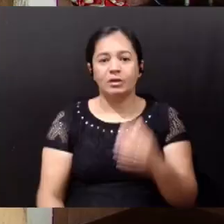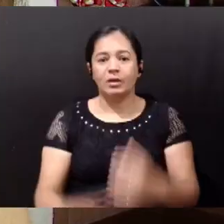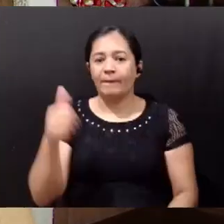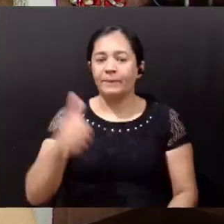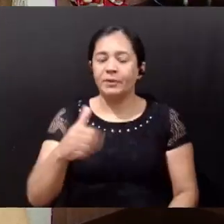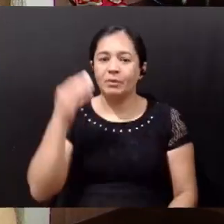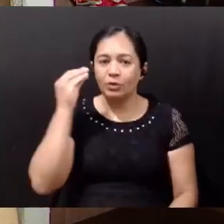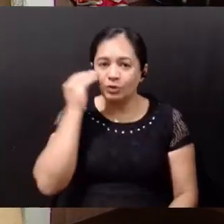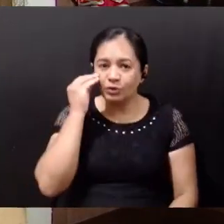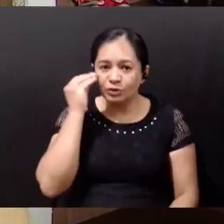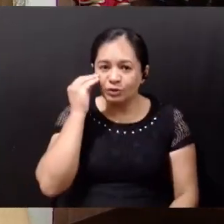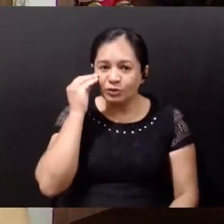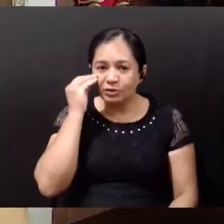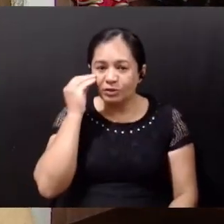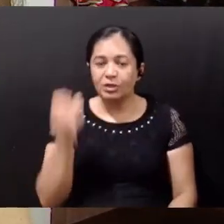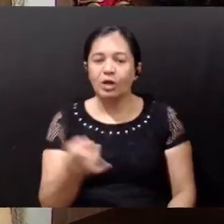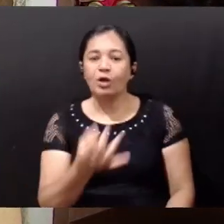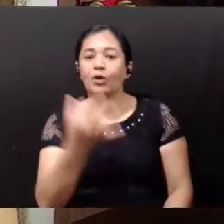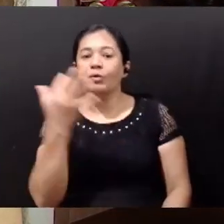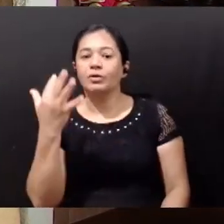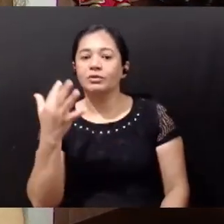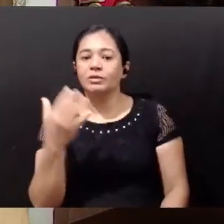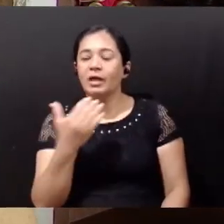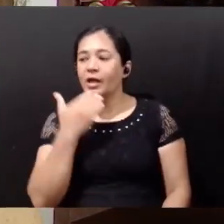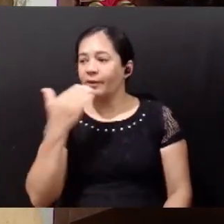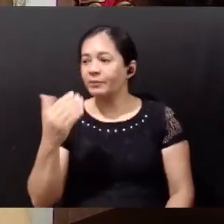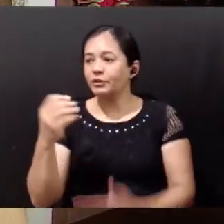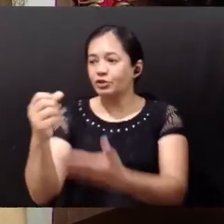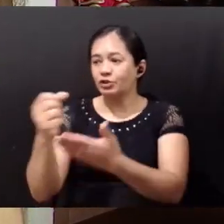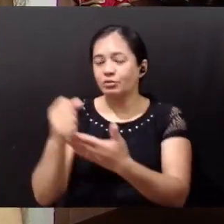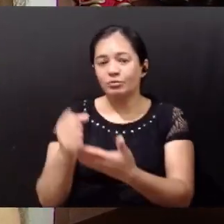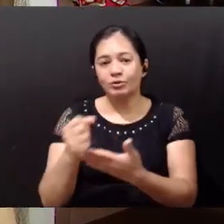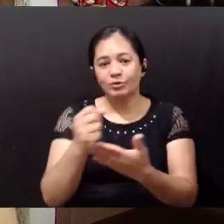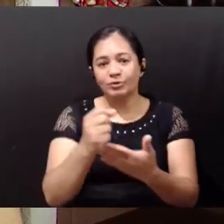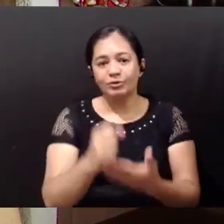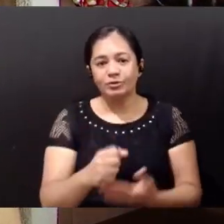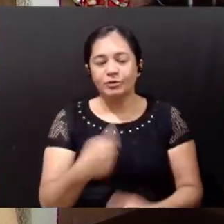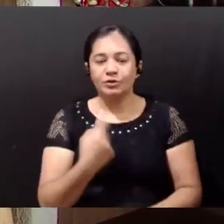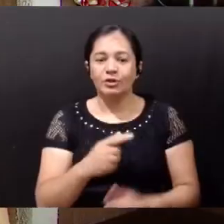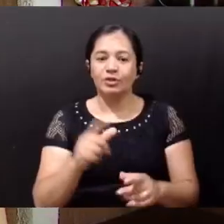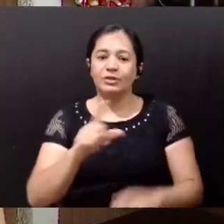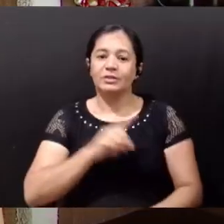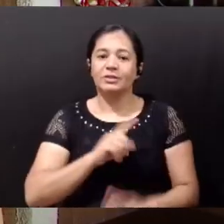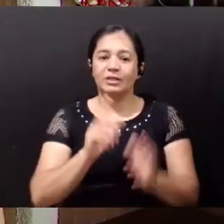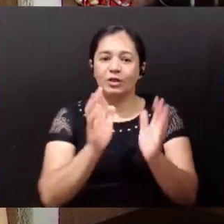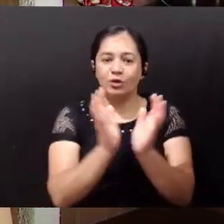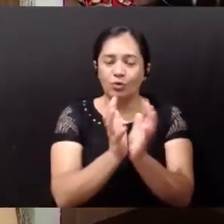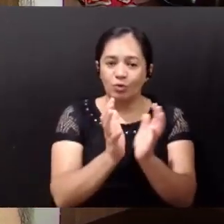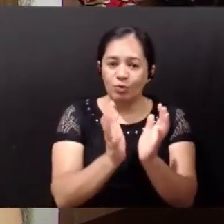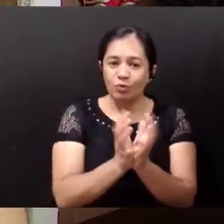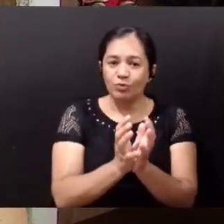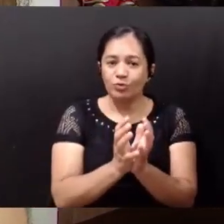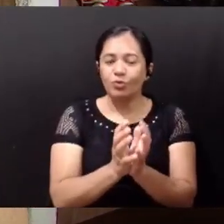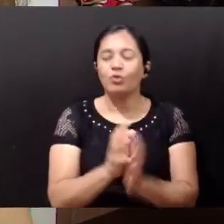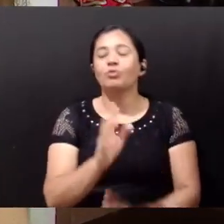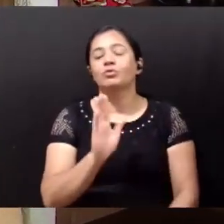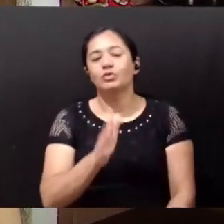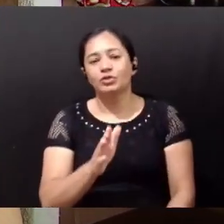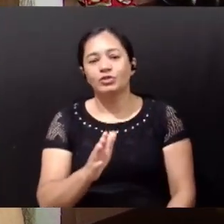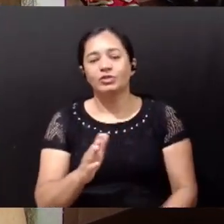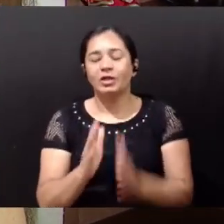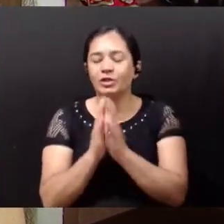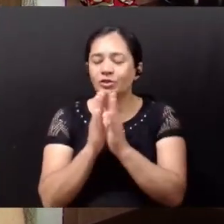estipulamos as quantidades e aí pedimos as doações. Nós temos um grupo do terço que reza o terço diário e outras redes,